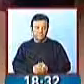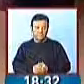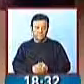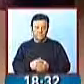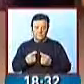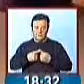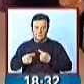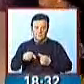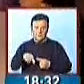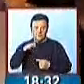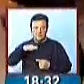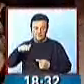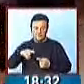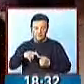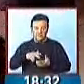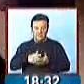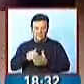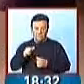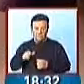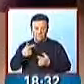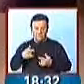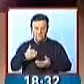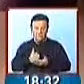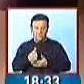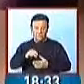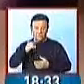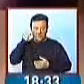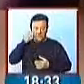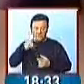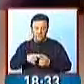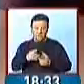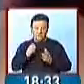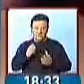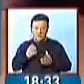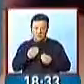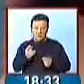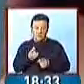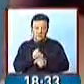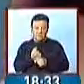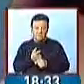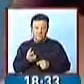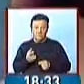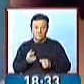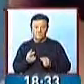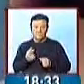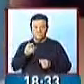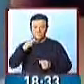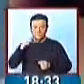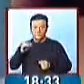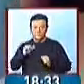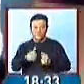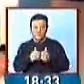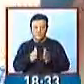Na Semana da Ciência e Tecnologia, que está a decorrer em Bragança, há muitas atividades e ciência para